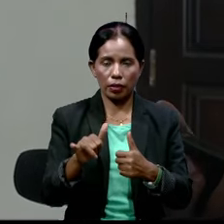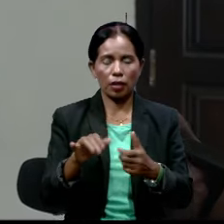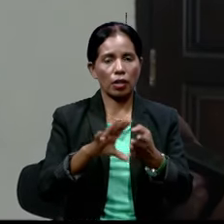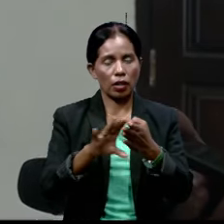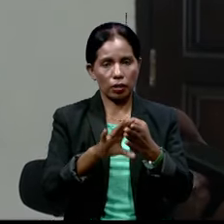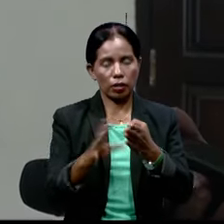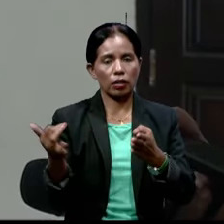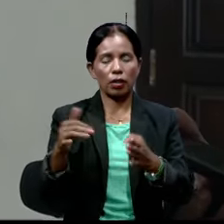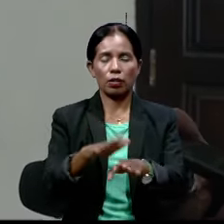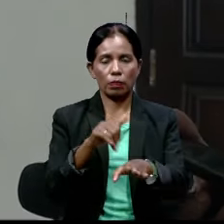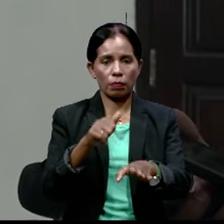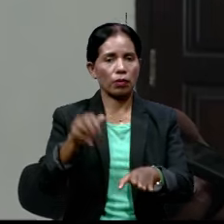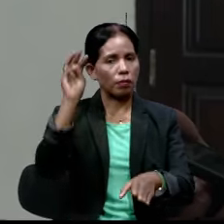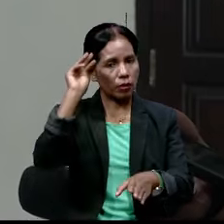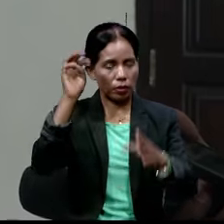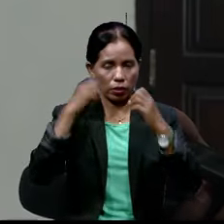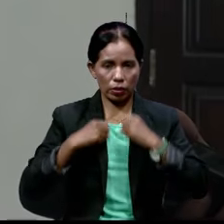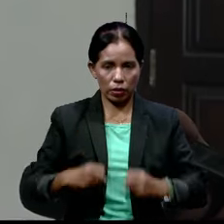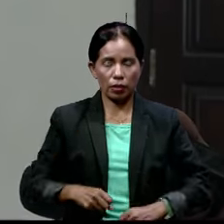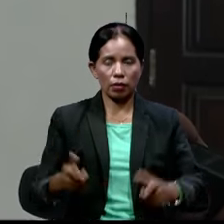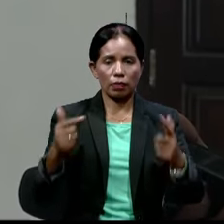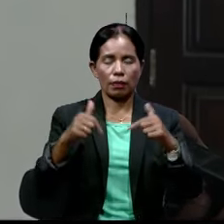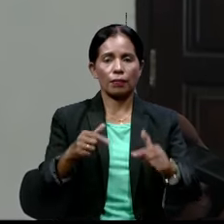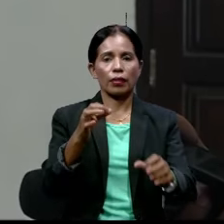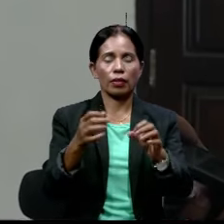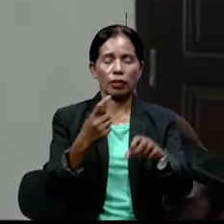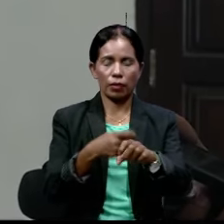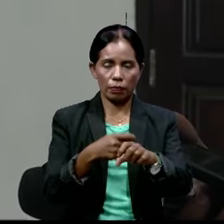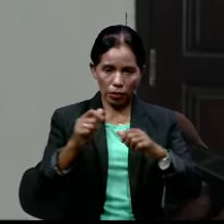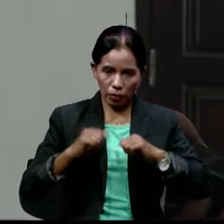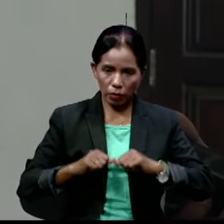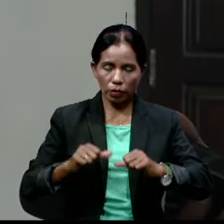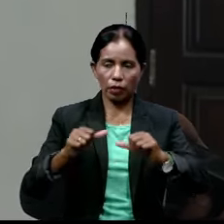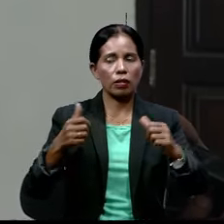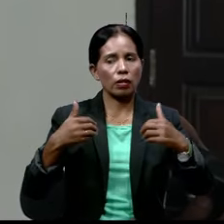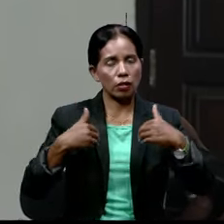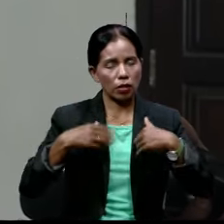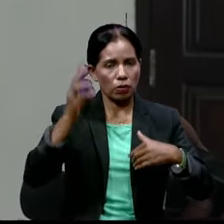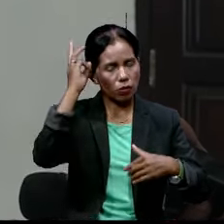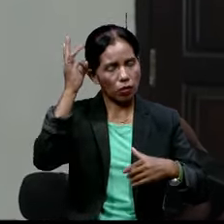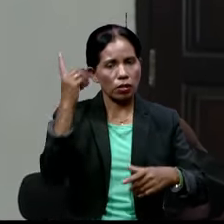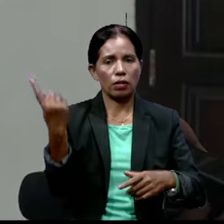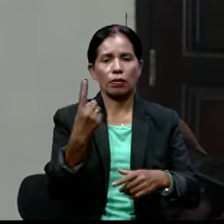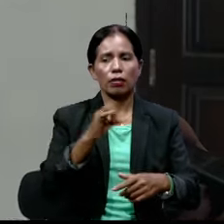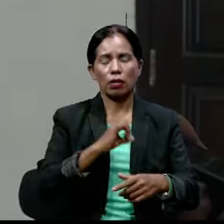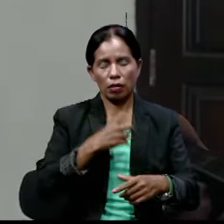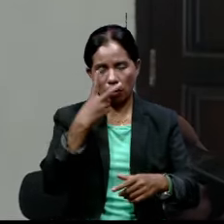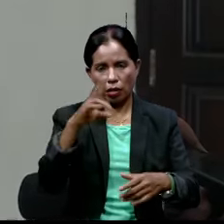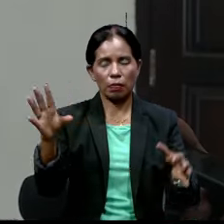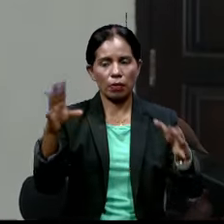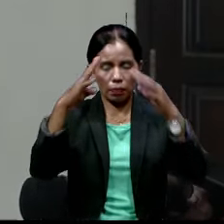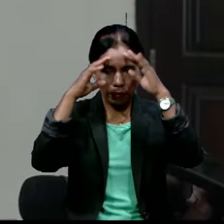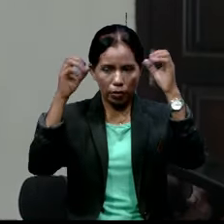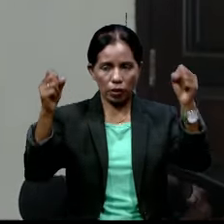será. Mas como a situação se continua, se a preocupação na FAT, nem cabe para o presidente